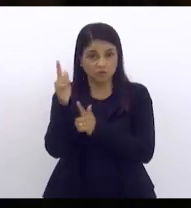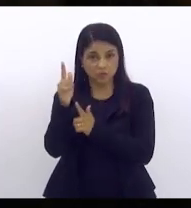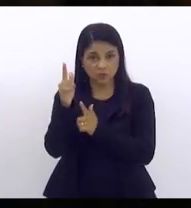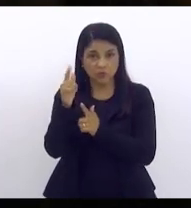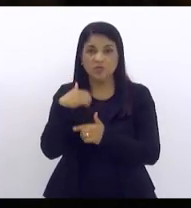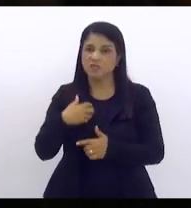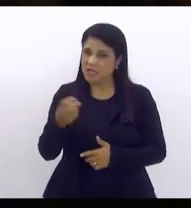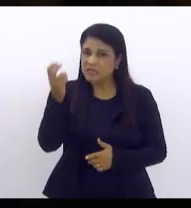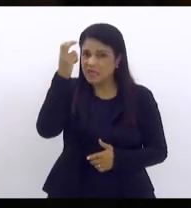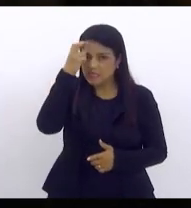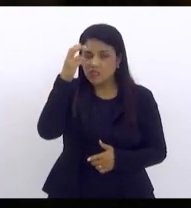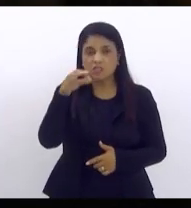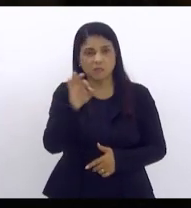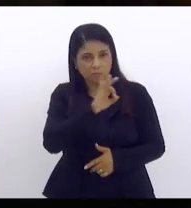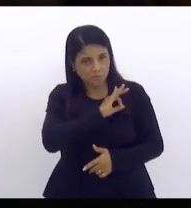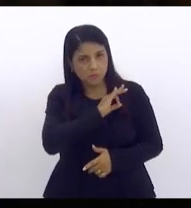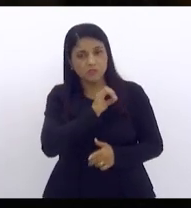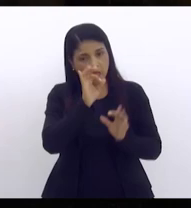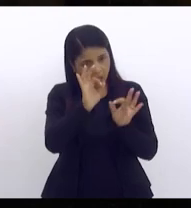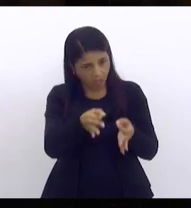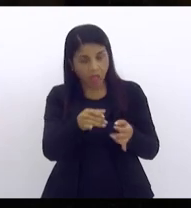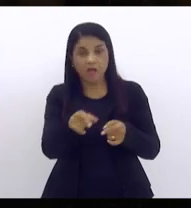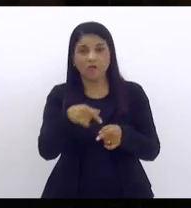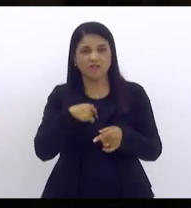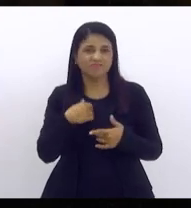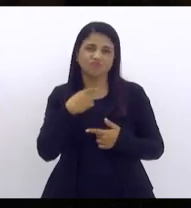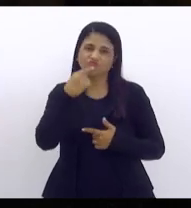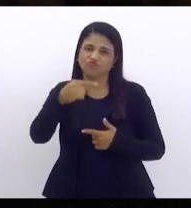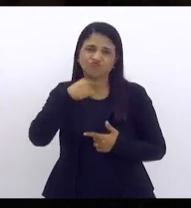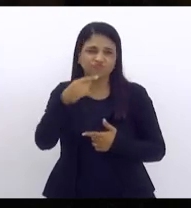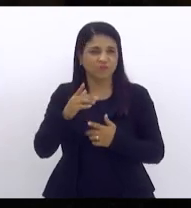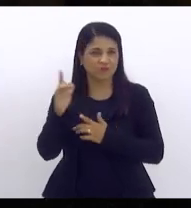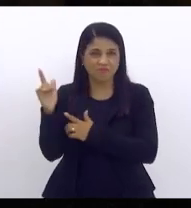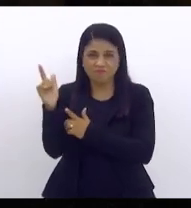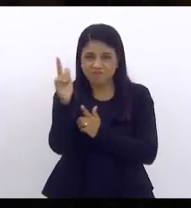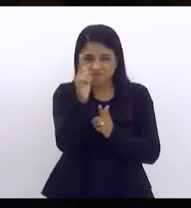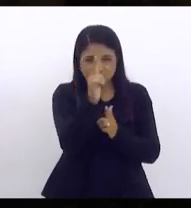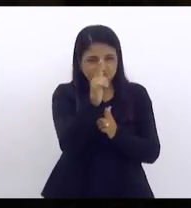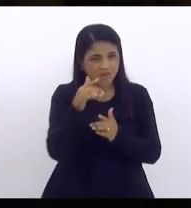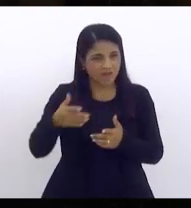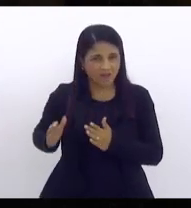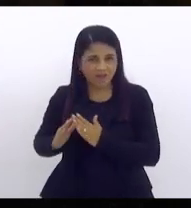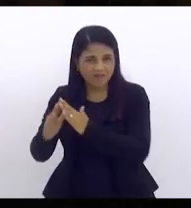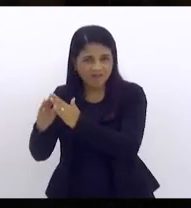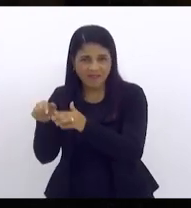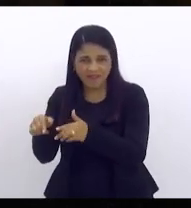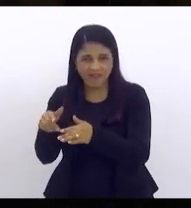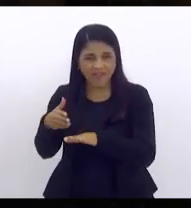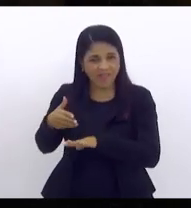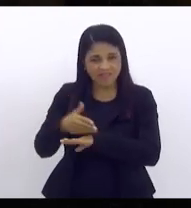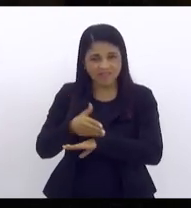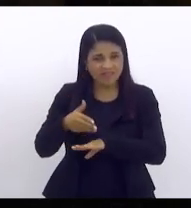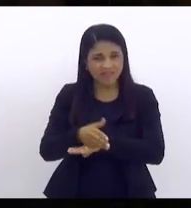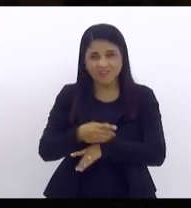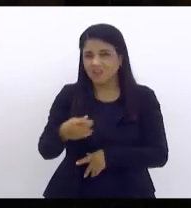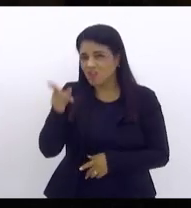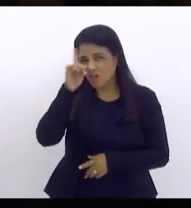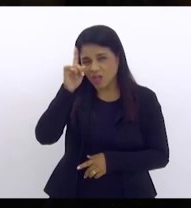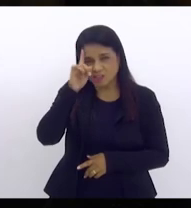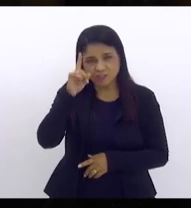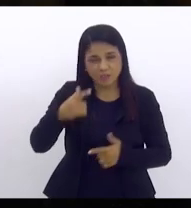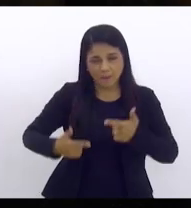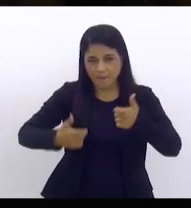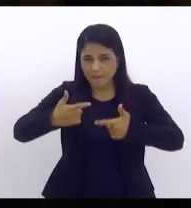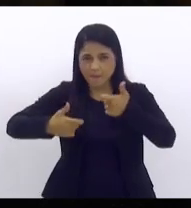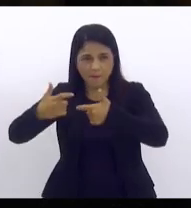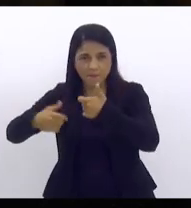favela, não adianta achar que é inteligente entrar cotidianamente com confrontos. Não